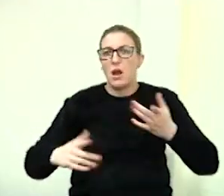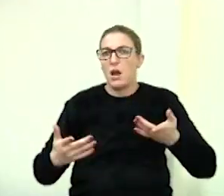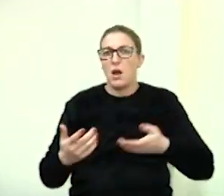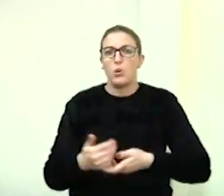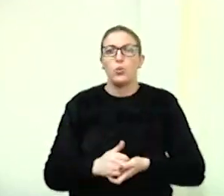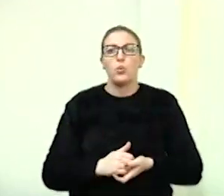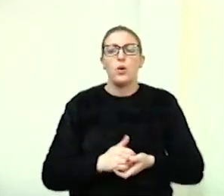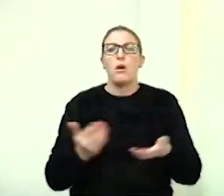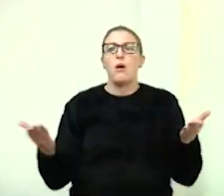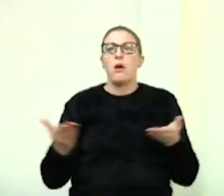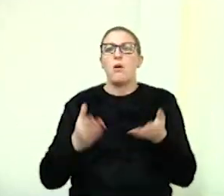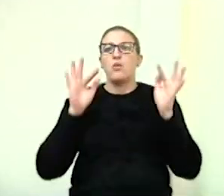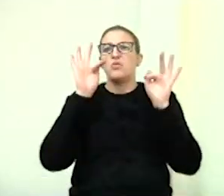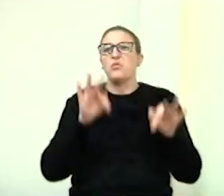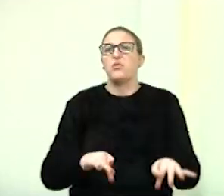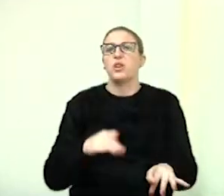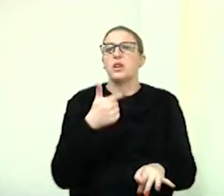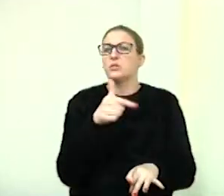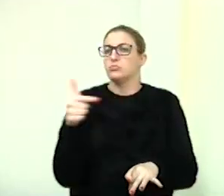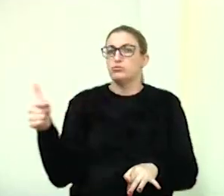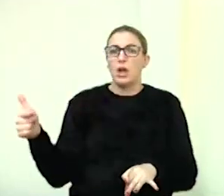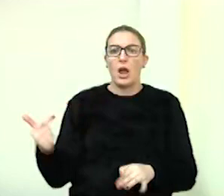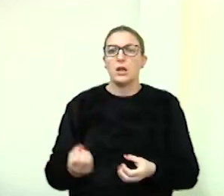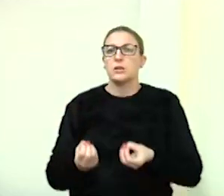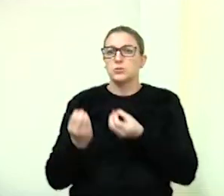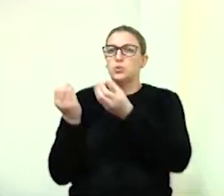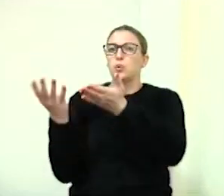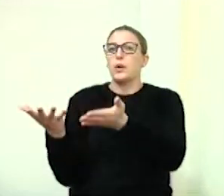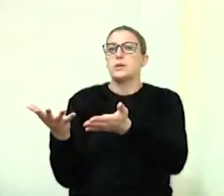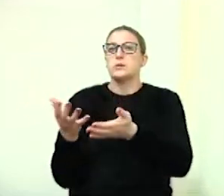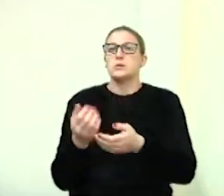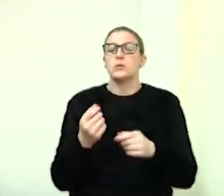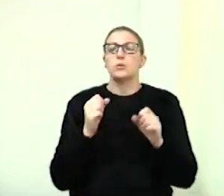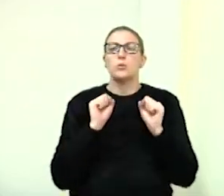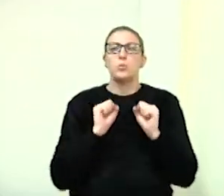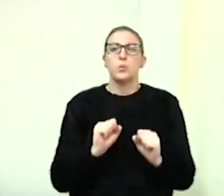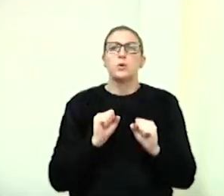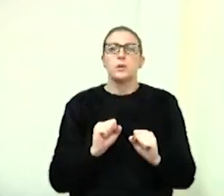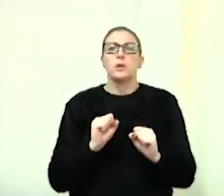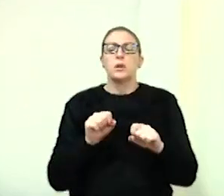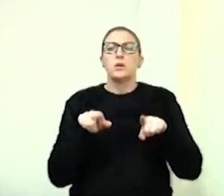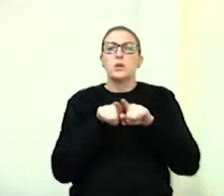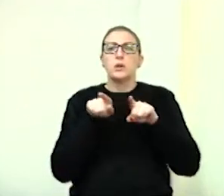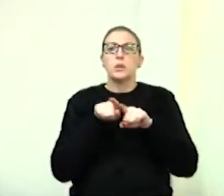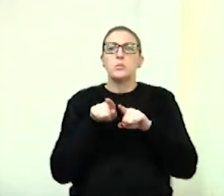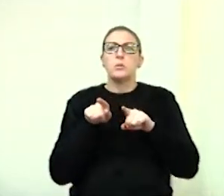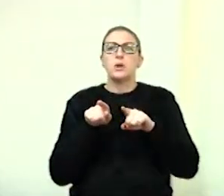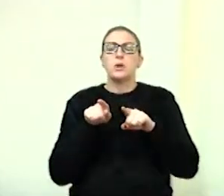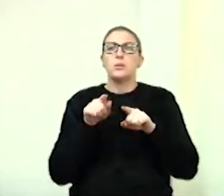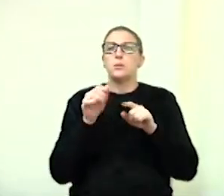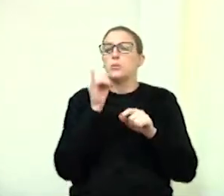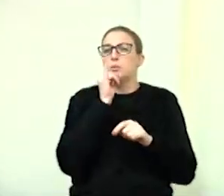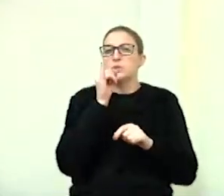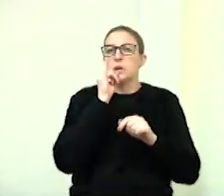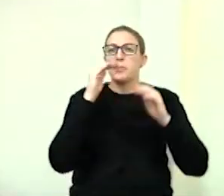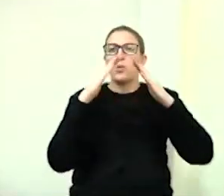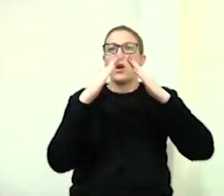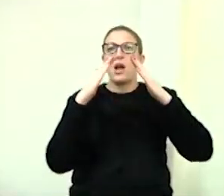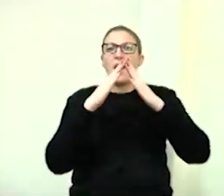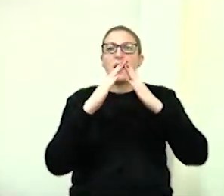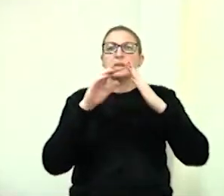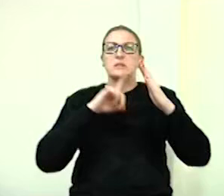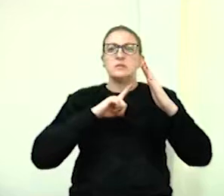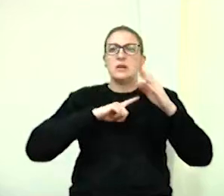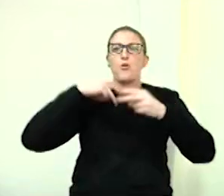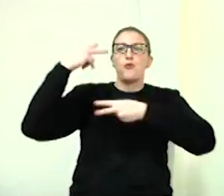sistema de doação de kit, onde também você podia fazer assistência uma casa com temporal destilhamento, Brasilite não